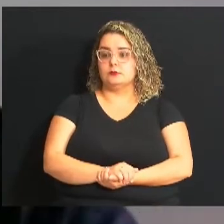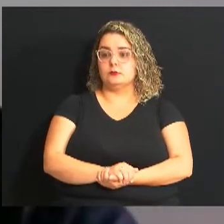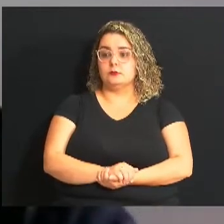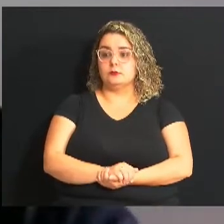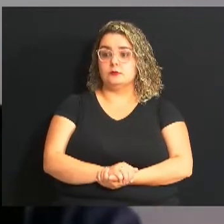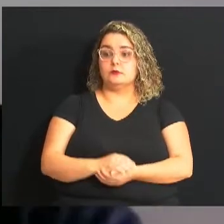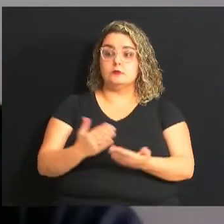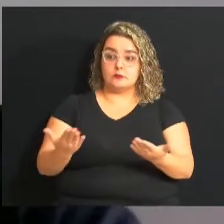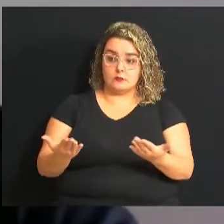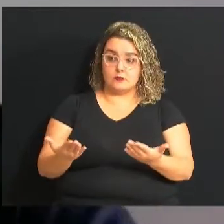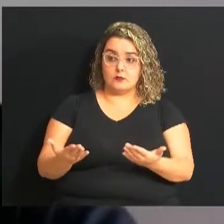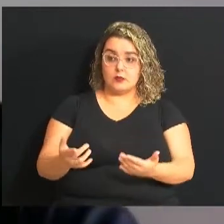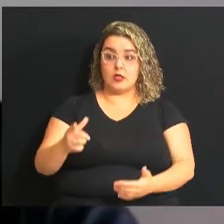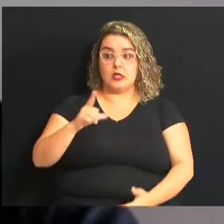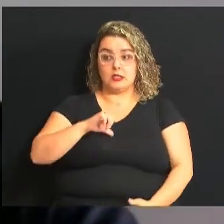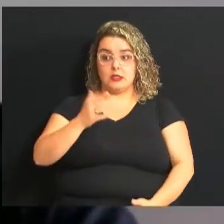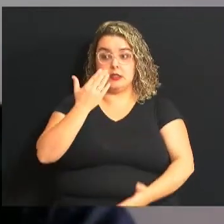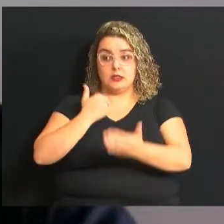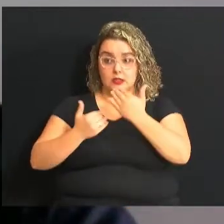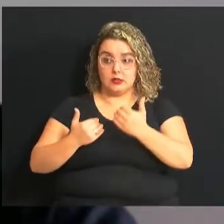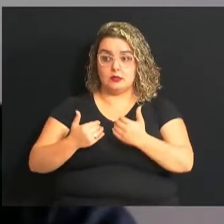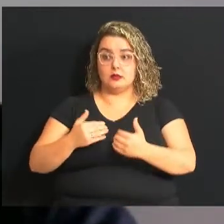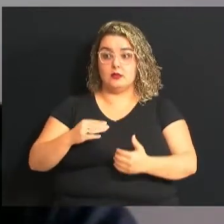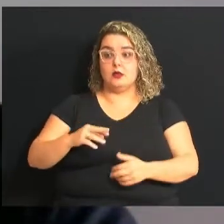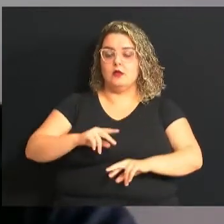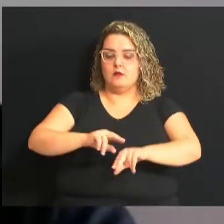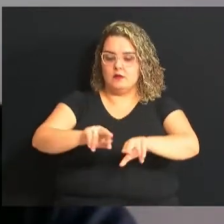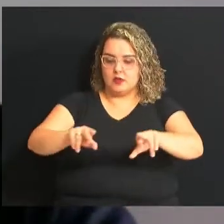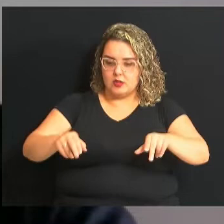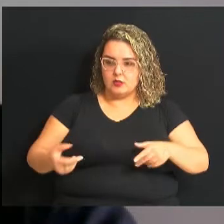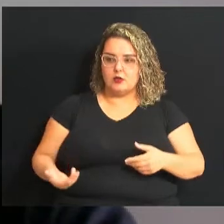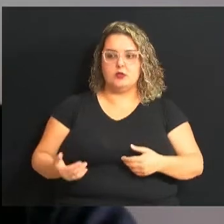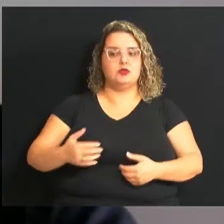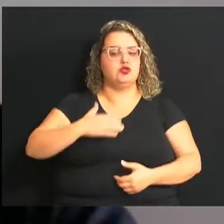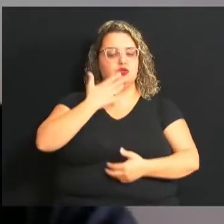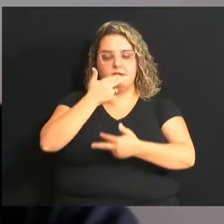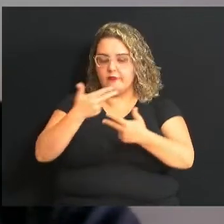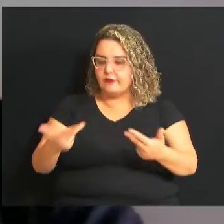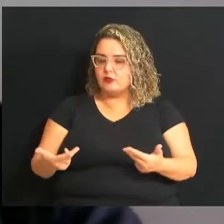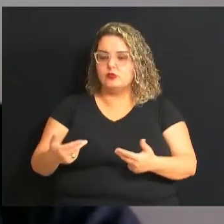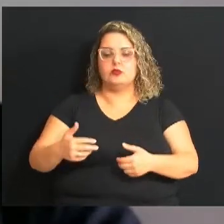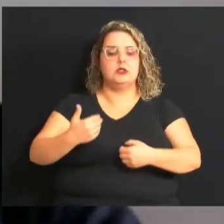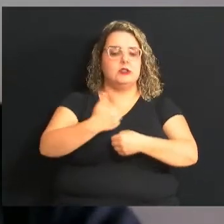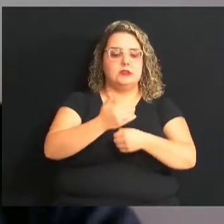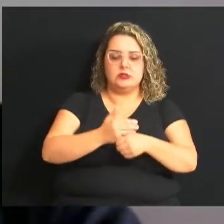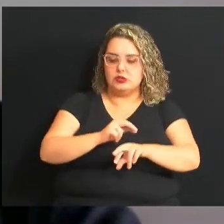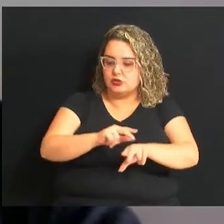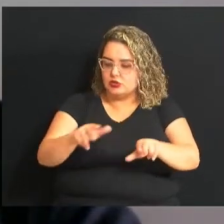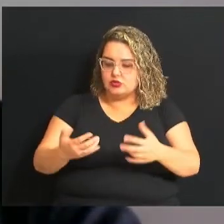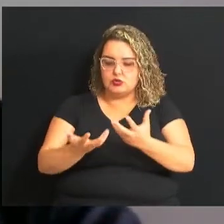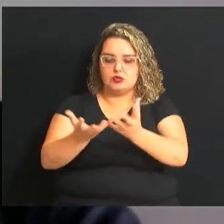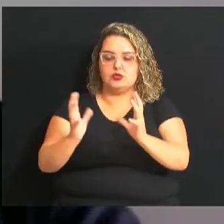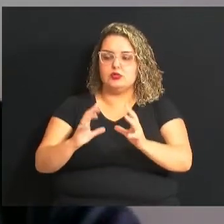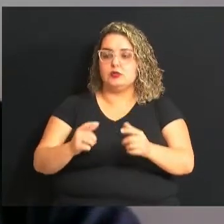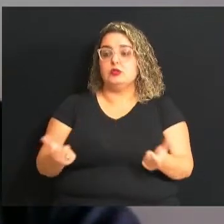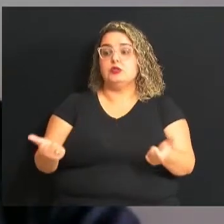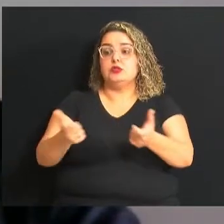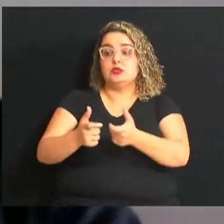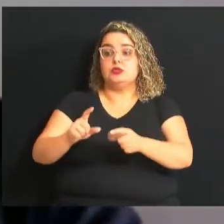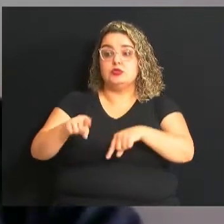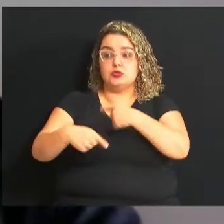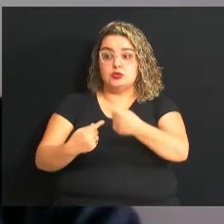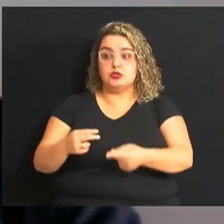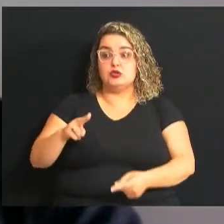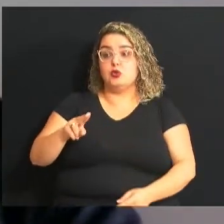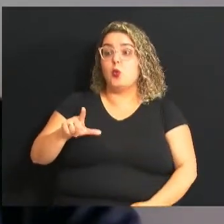Então, que vocês tenham uma alimentação variada, tá? Repleta de frutas, verduras, legumes. Diminuir o consumo de